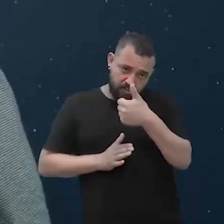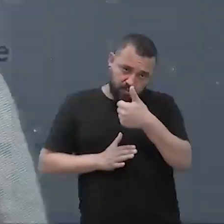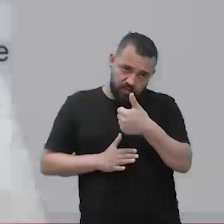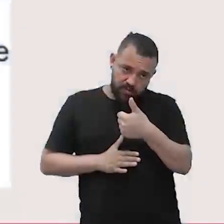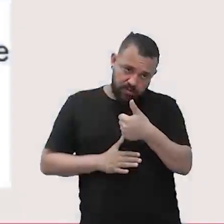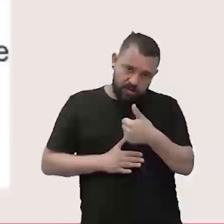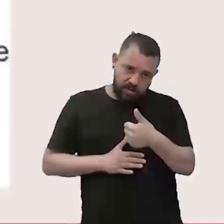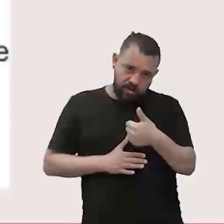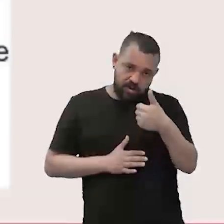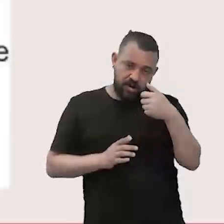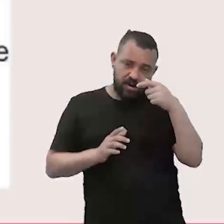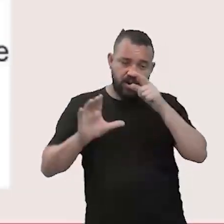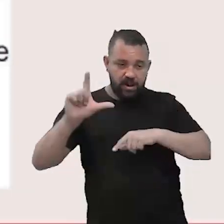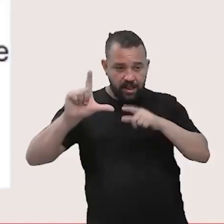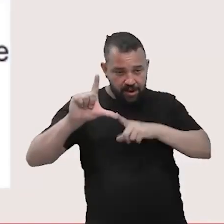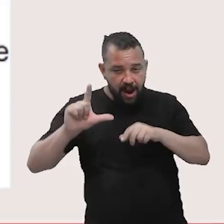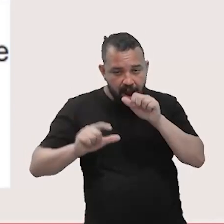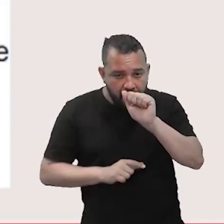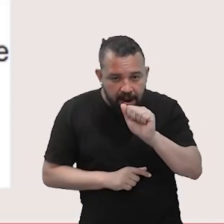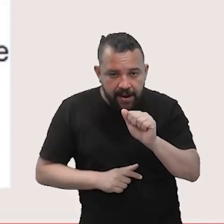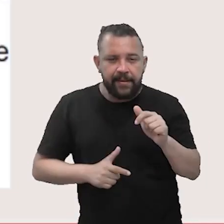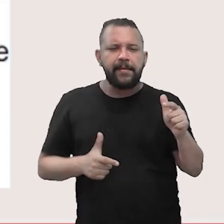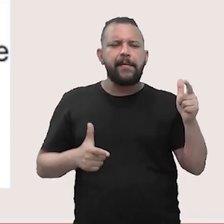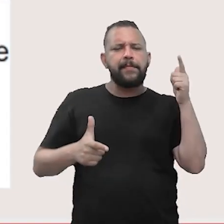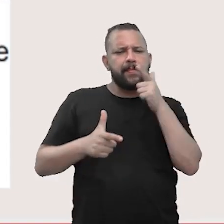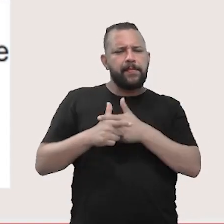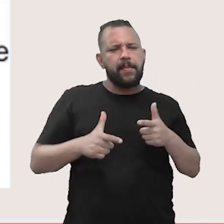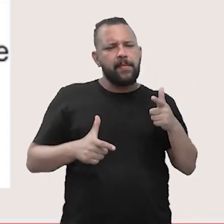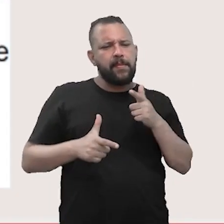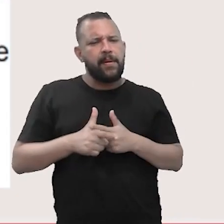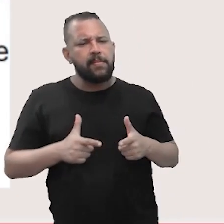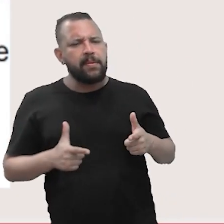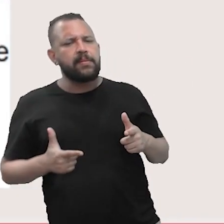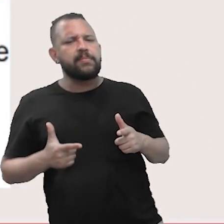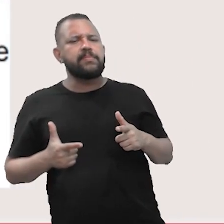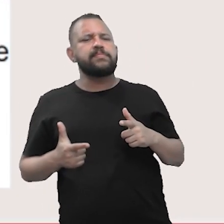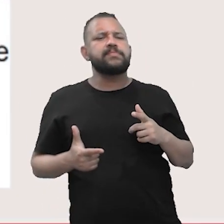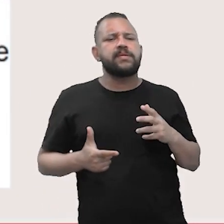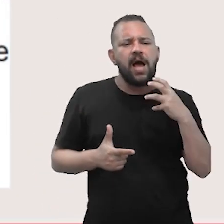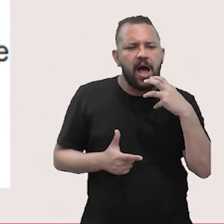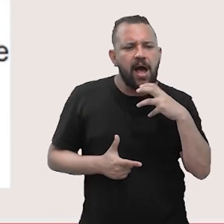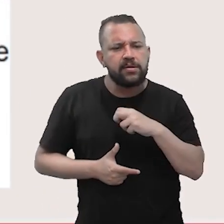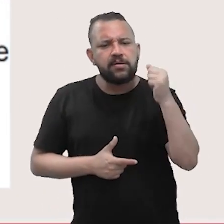A, problematiza a necessidade de adoção de animais sem lar.